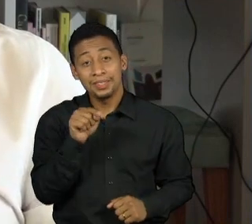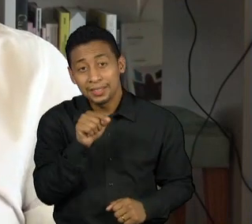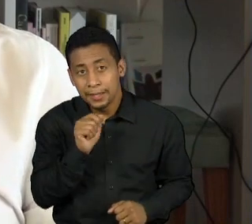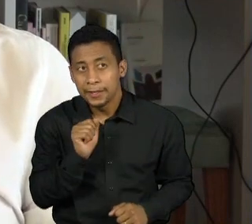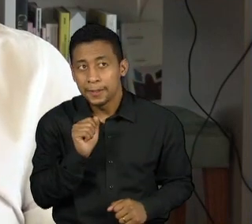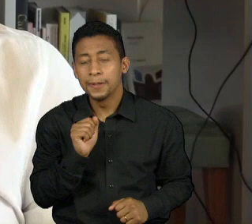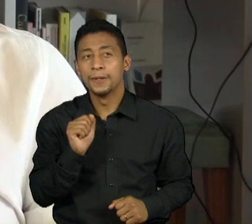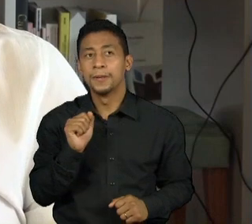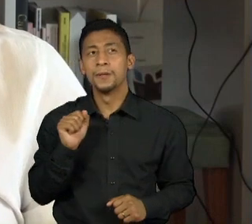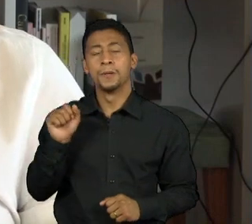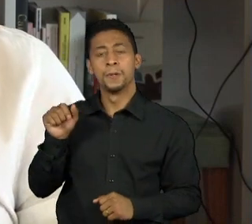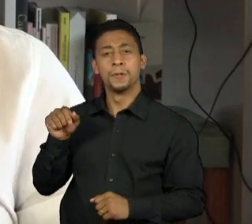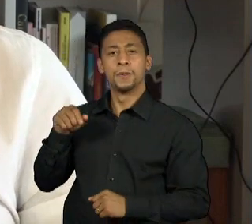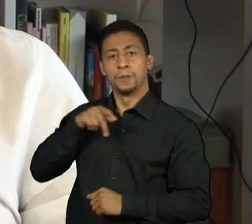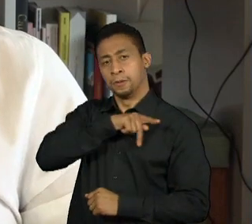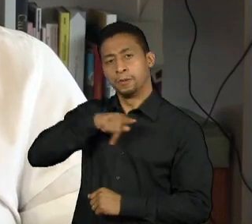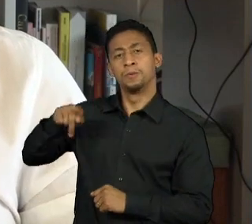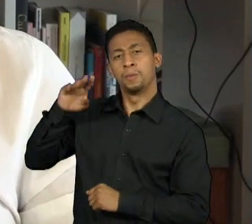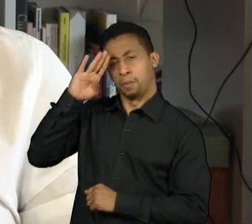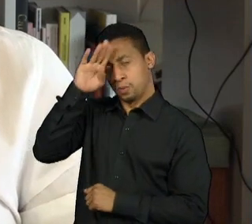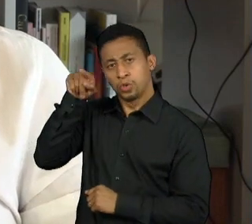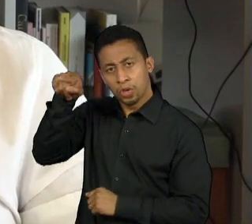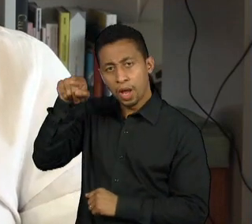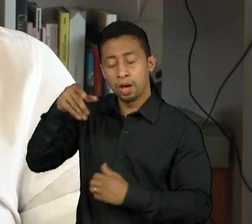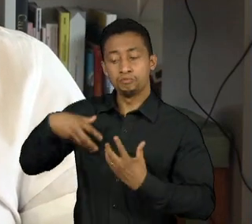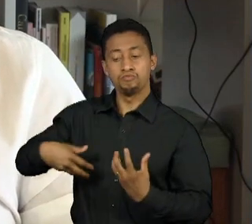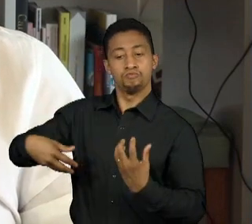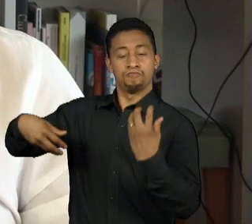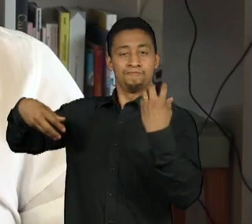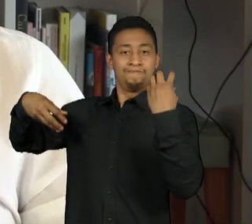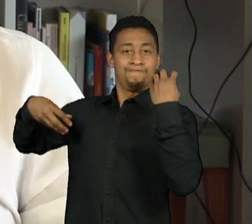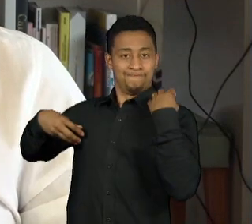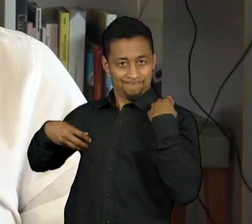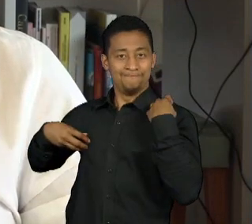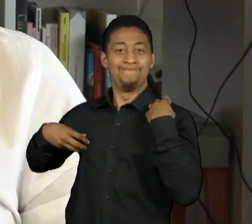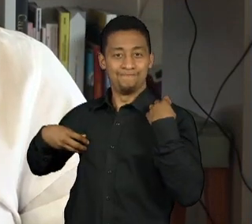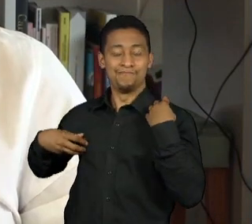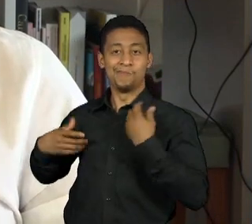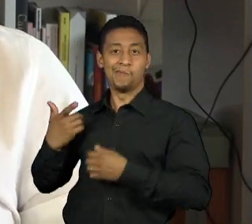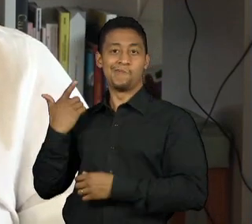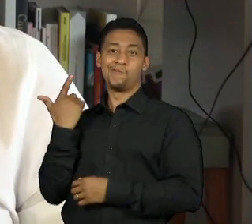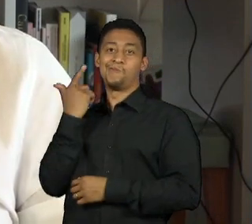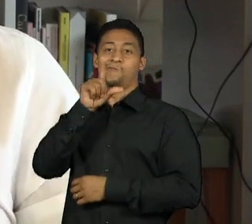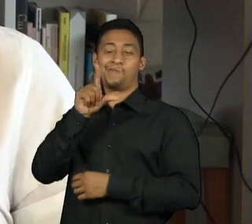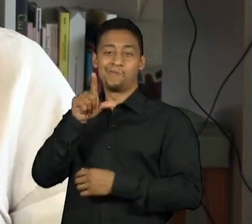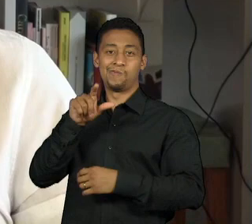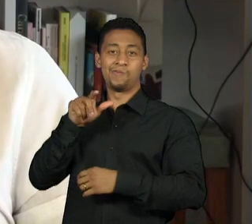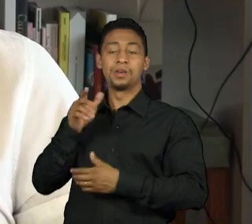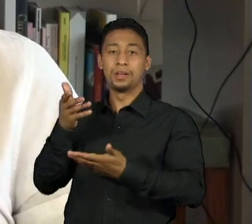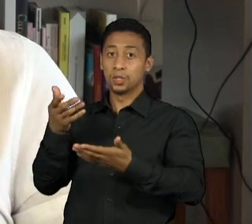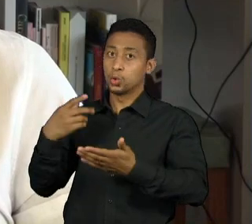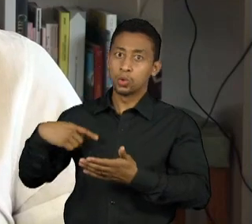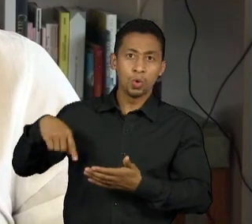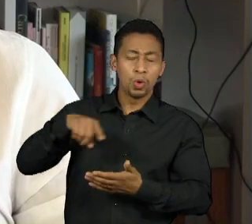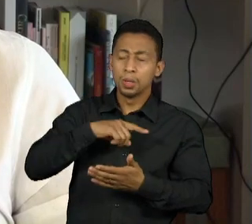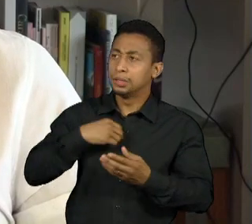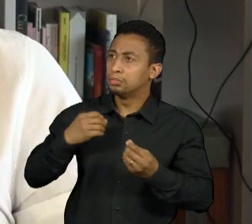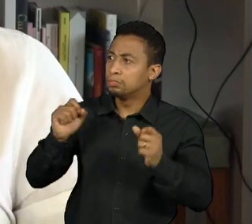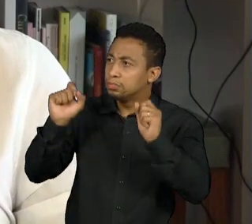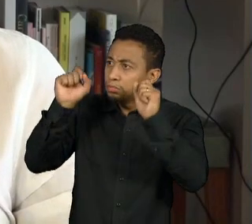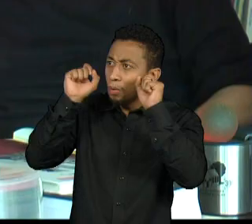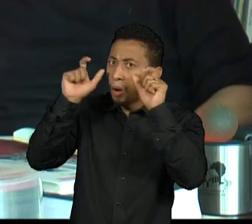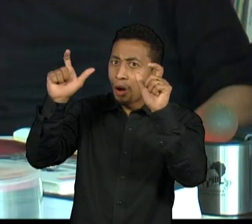quando o Bolsonaro foi eleito, foi um enigma e foi uma questão muito grande para todos nós, né? Todo